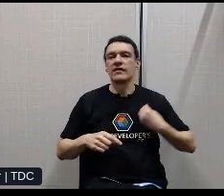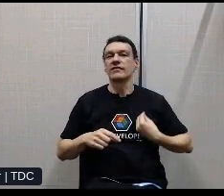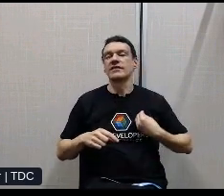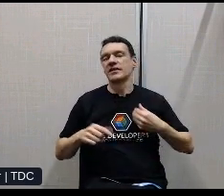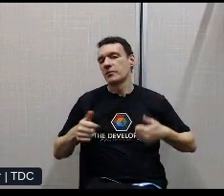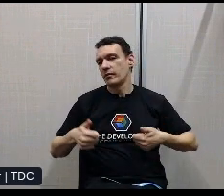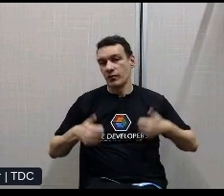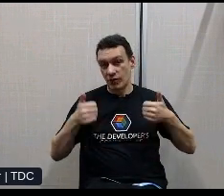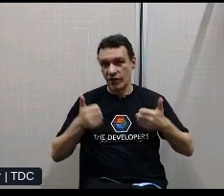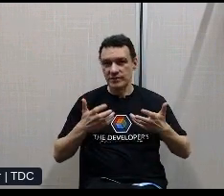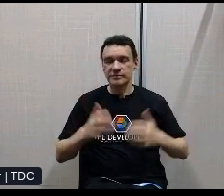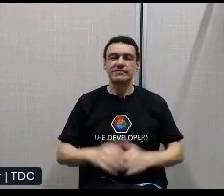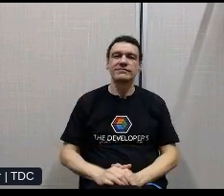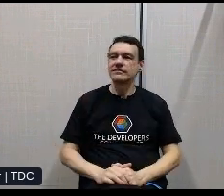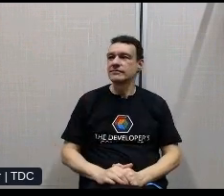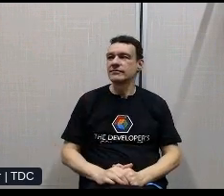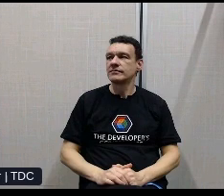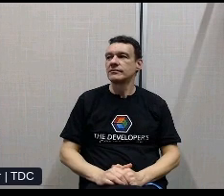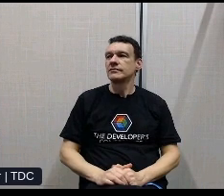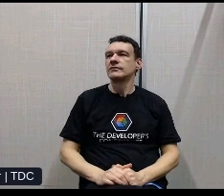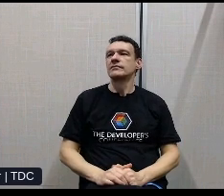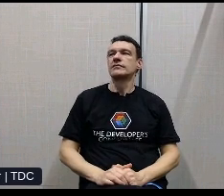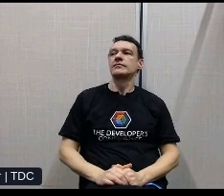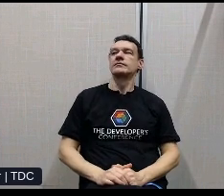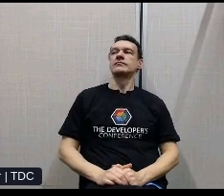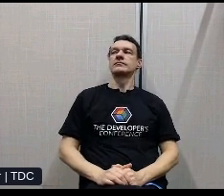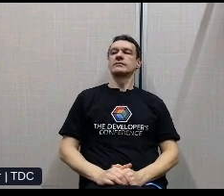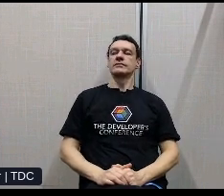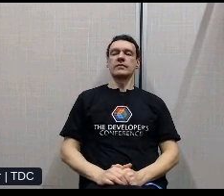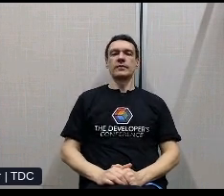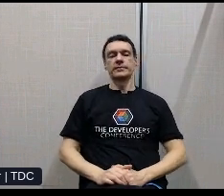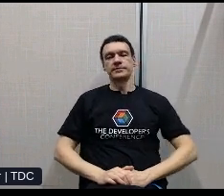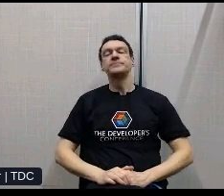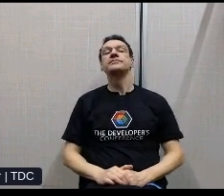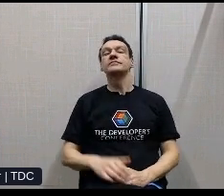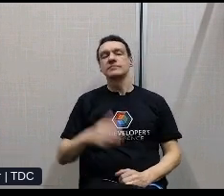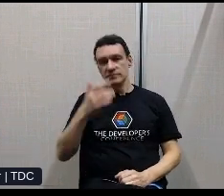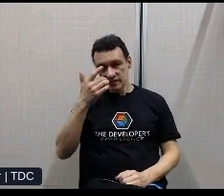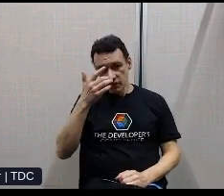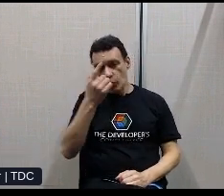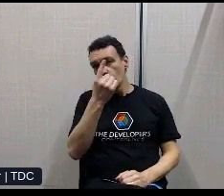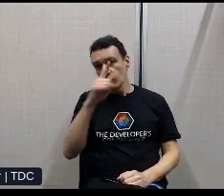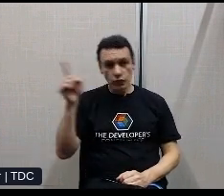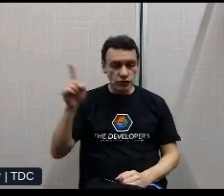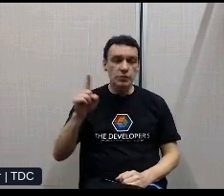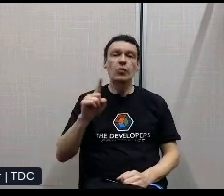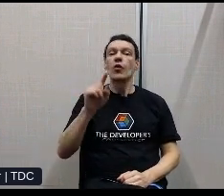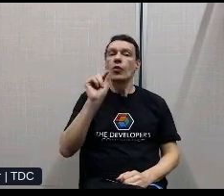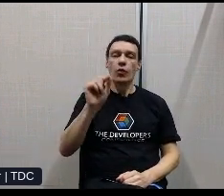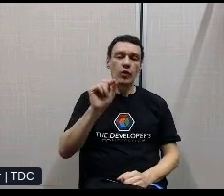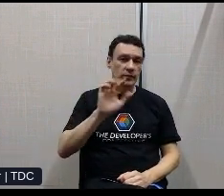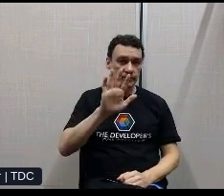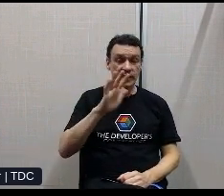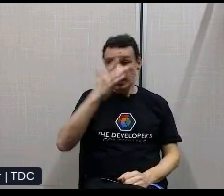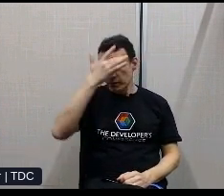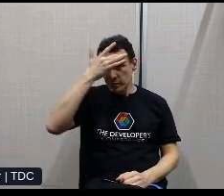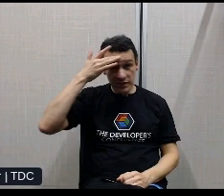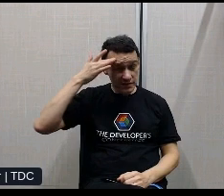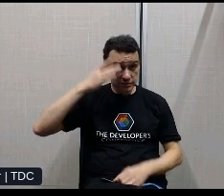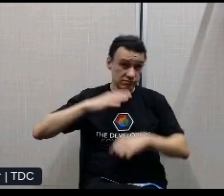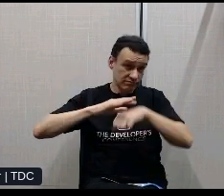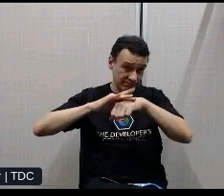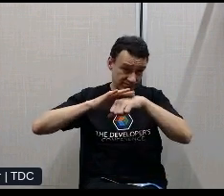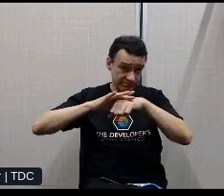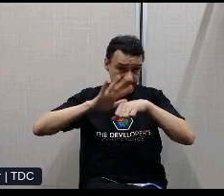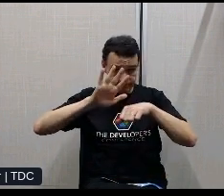pacientes. E, por fim, realmente é o seguinte, gente, a jornada de um paciente não